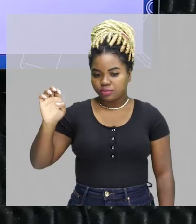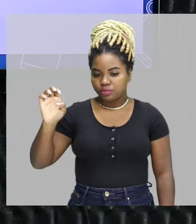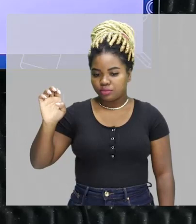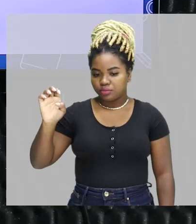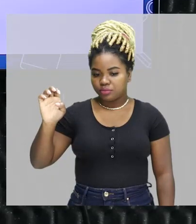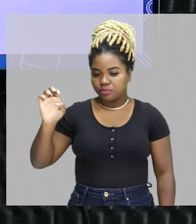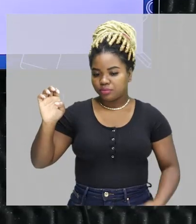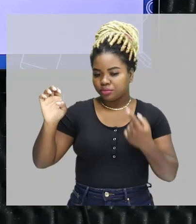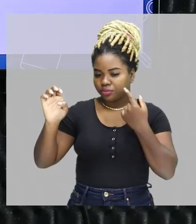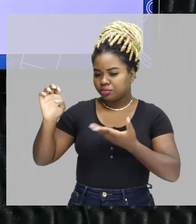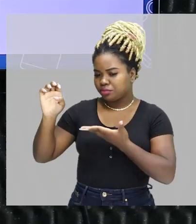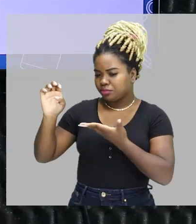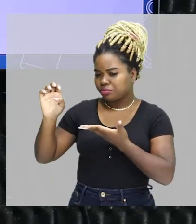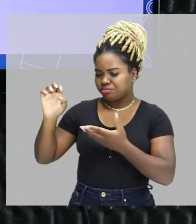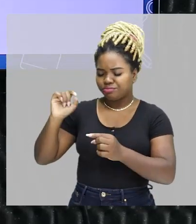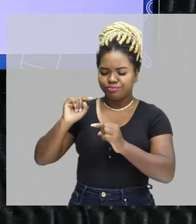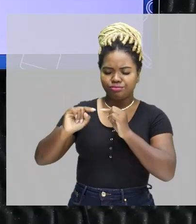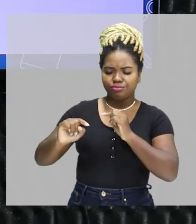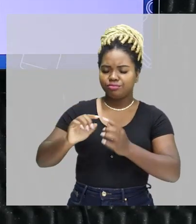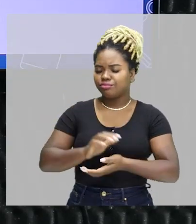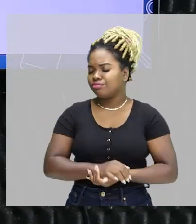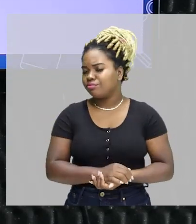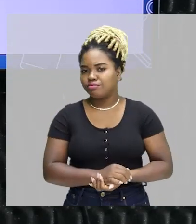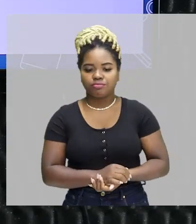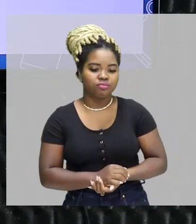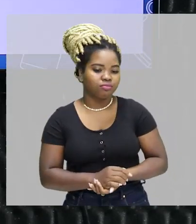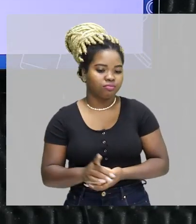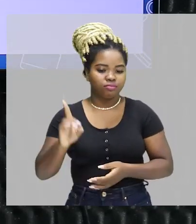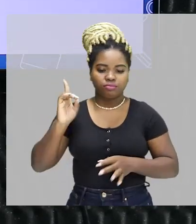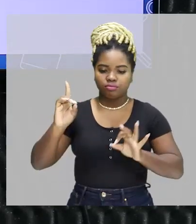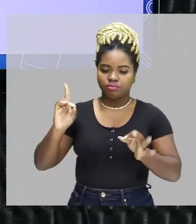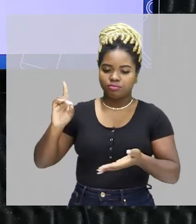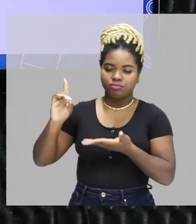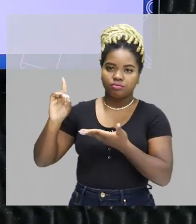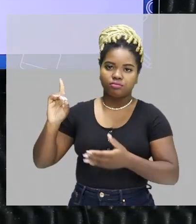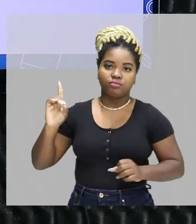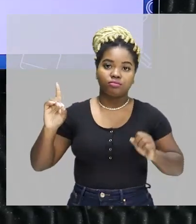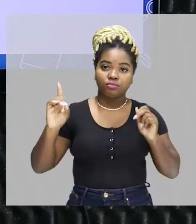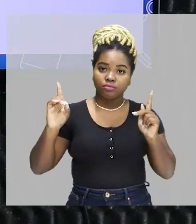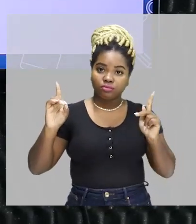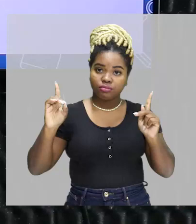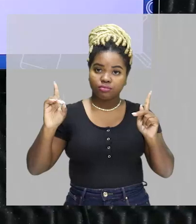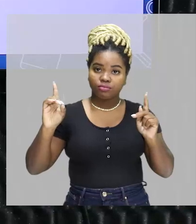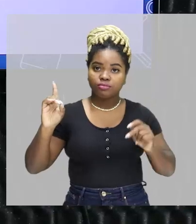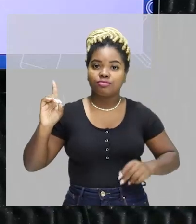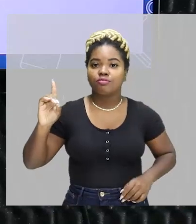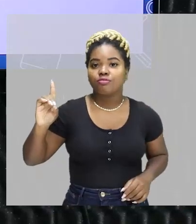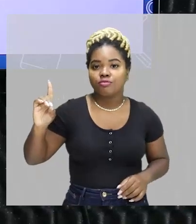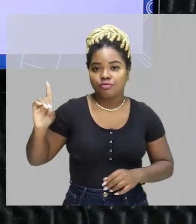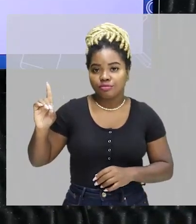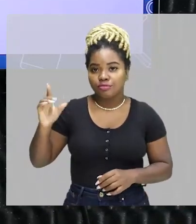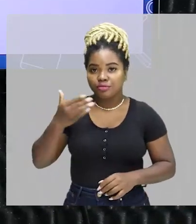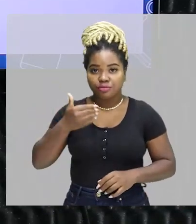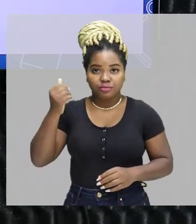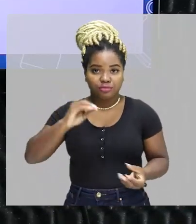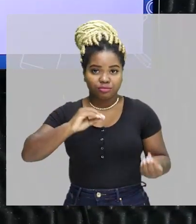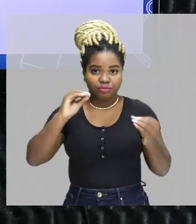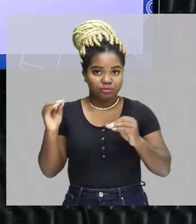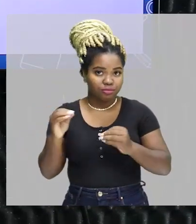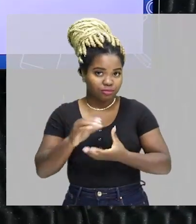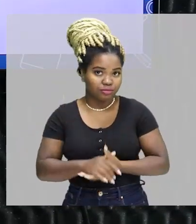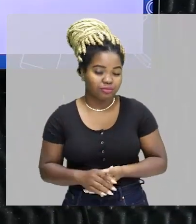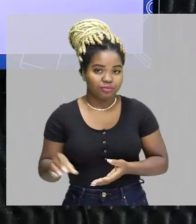subjetividades. Fragmento? Não. Aí, meus amores, vão marcar então a letra D de dado. A alternativa que melhor encaixa as